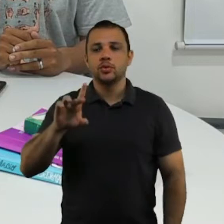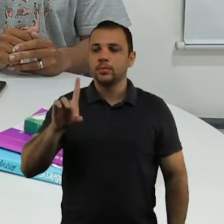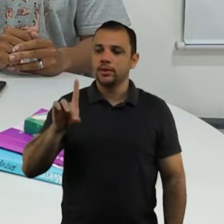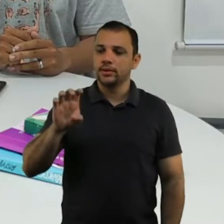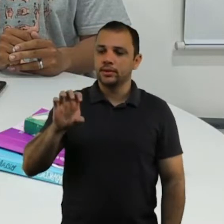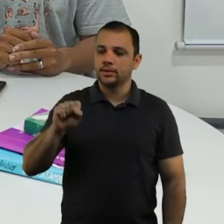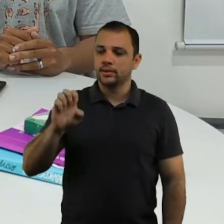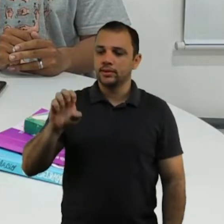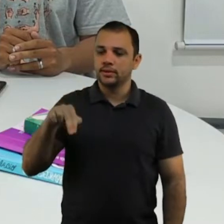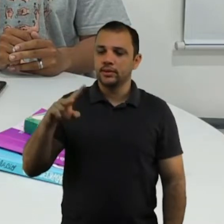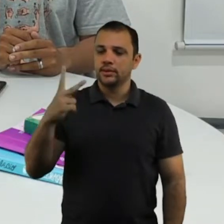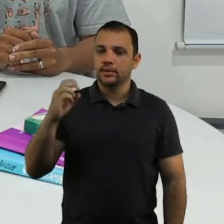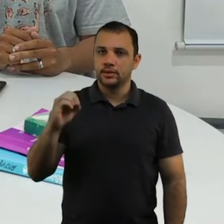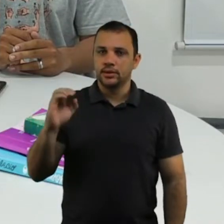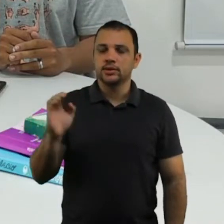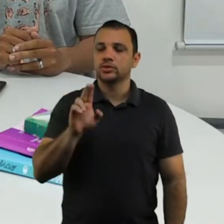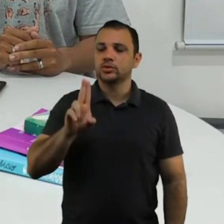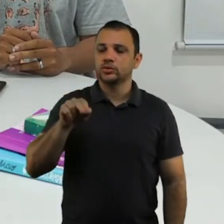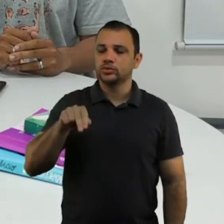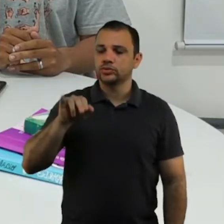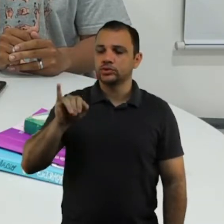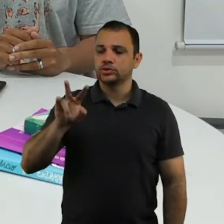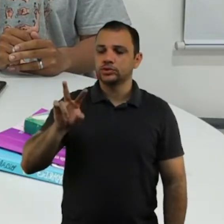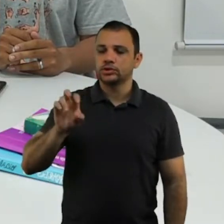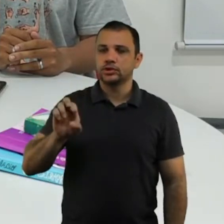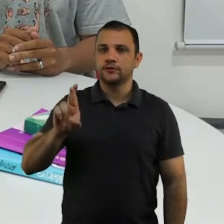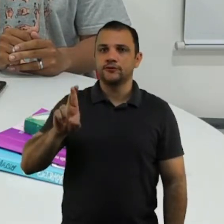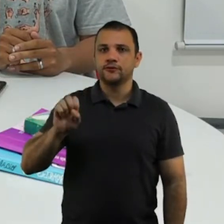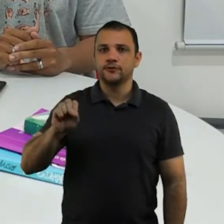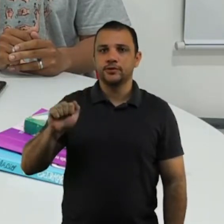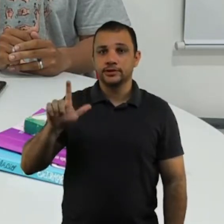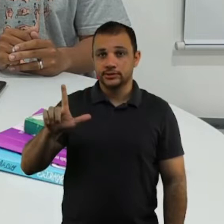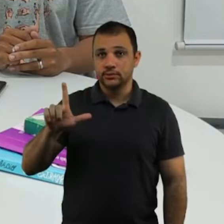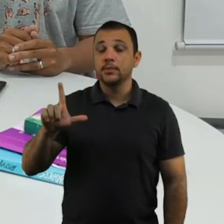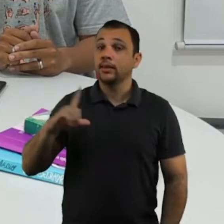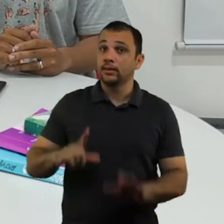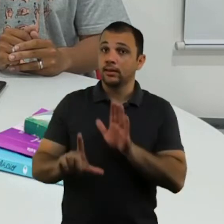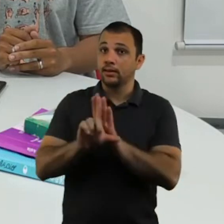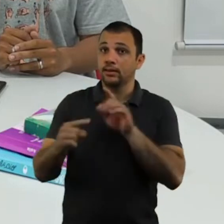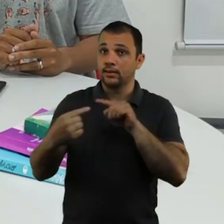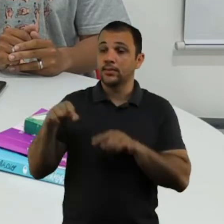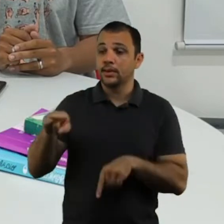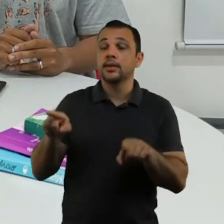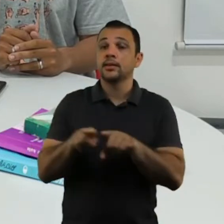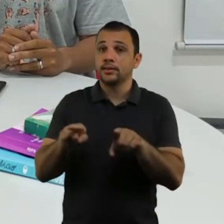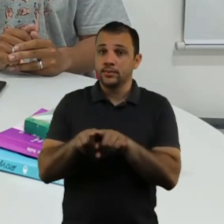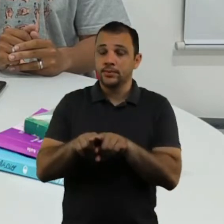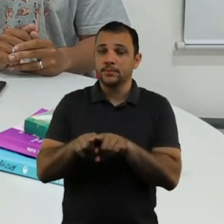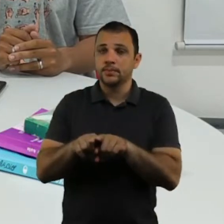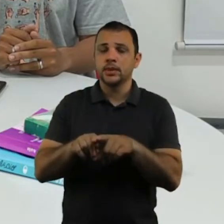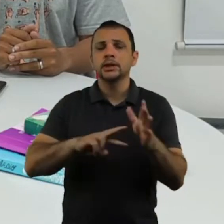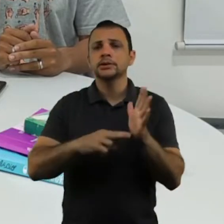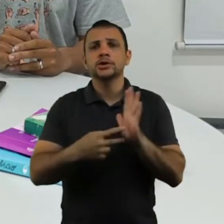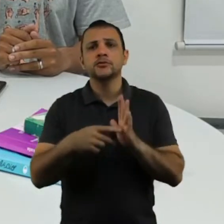desenho universal, que também se encontra no nosso ordenamento jurídico, que é, em linhas gerais,